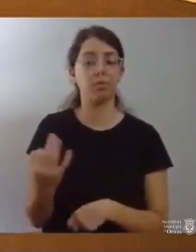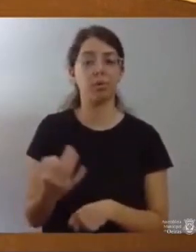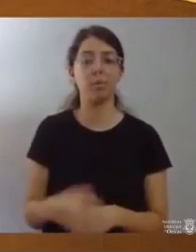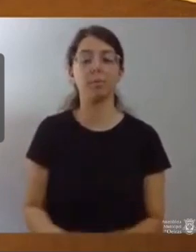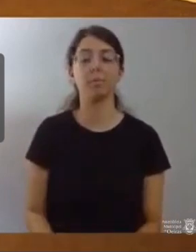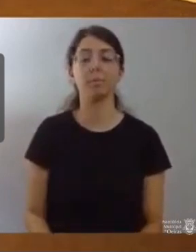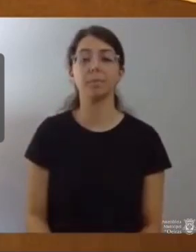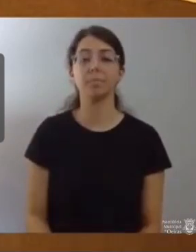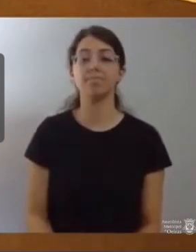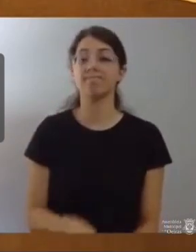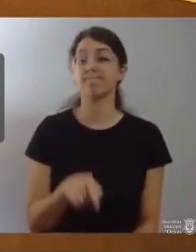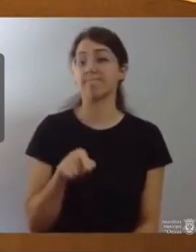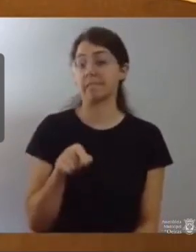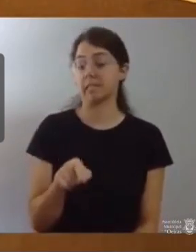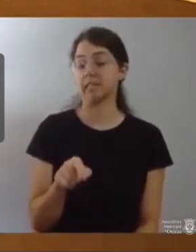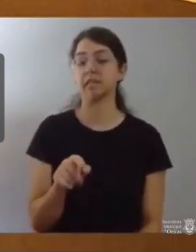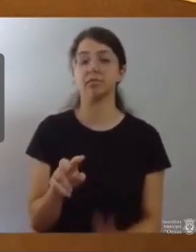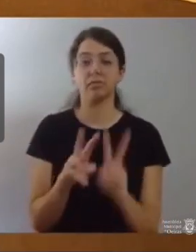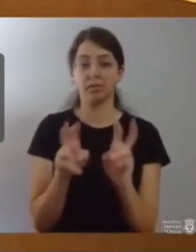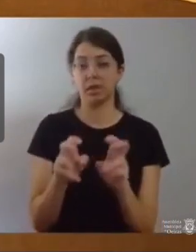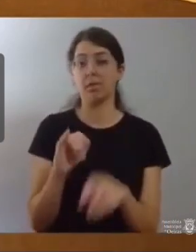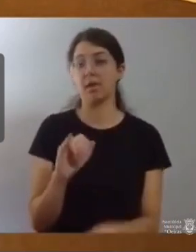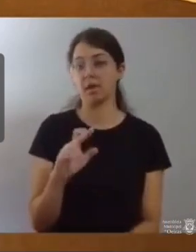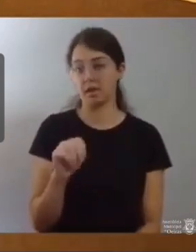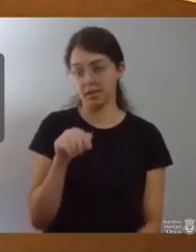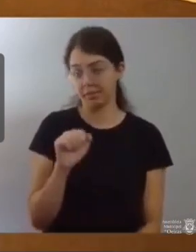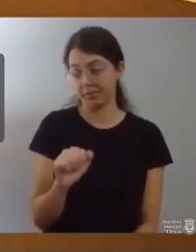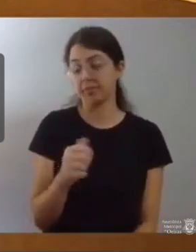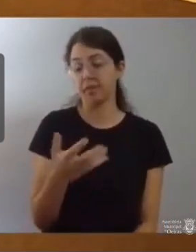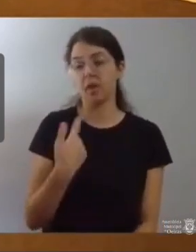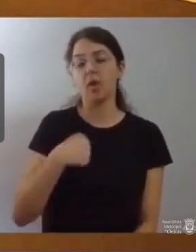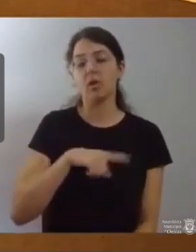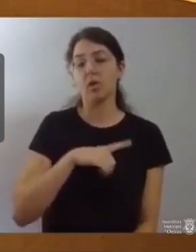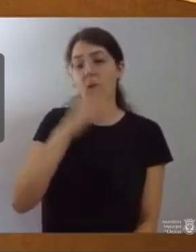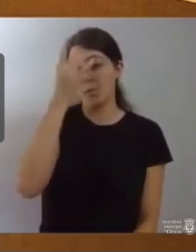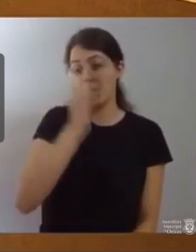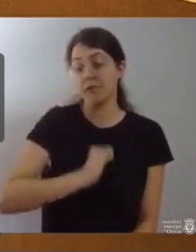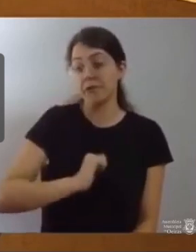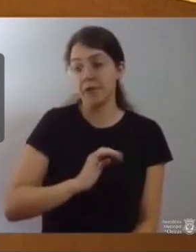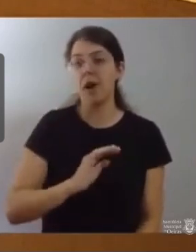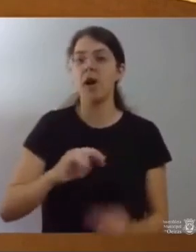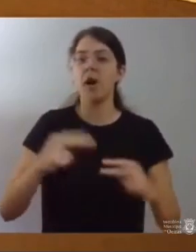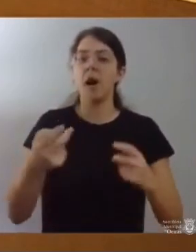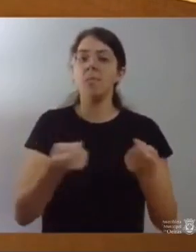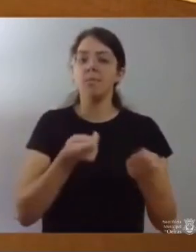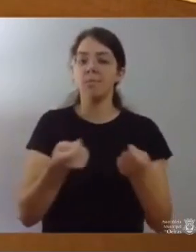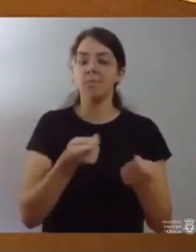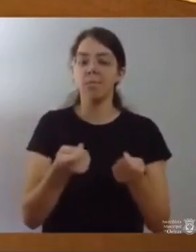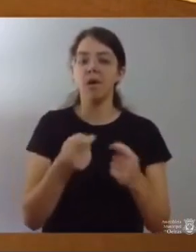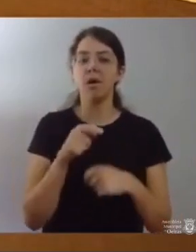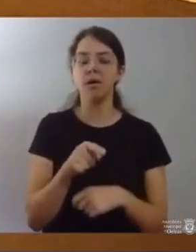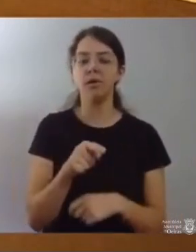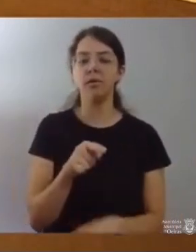matéria, nós consideramos que faz bem o Executivo em manter